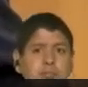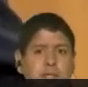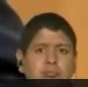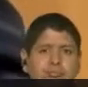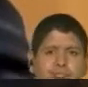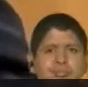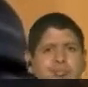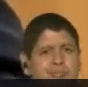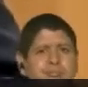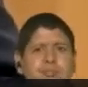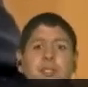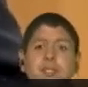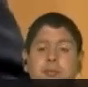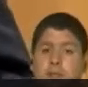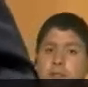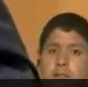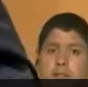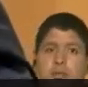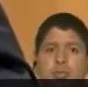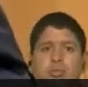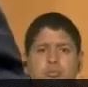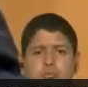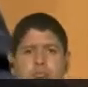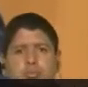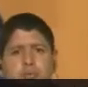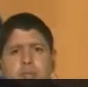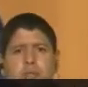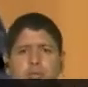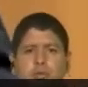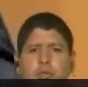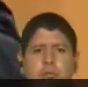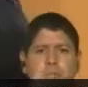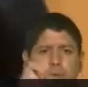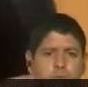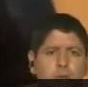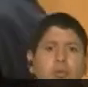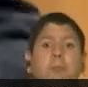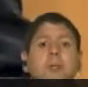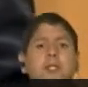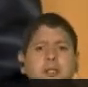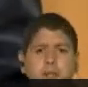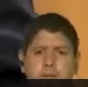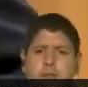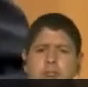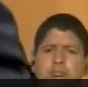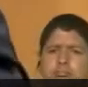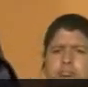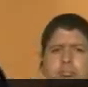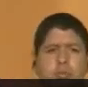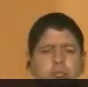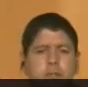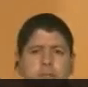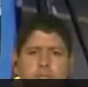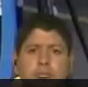preços. E a Secretaria Nacional do Consumidor vai cuidar disso junto aos PROCONs, para que o Sistema Nacional do Consumidor cuide